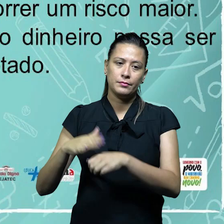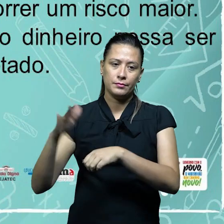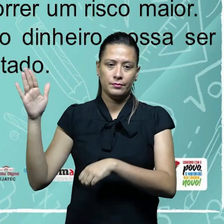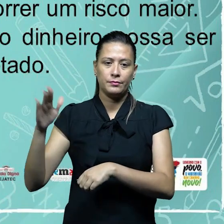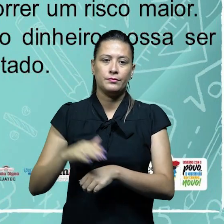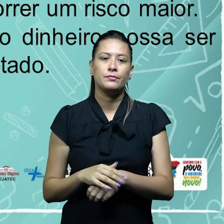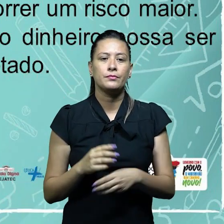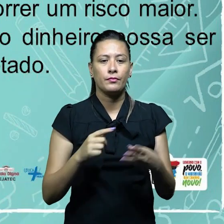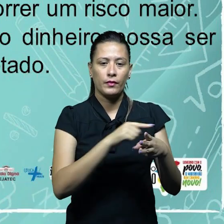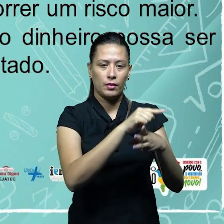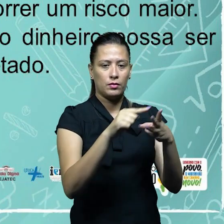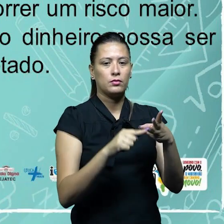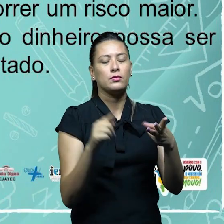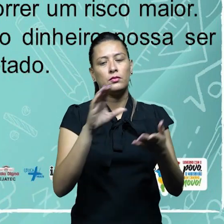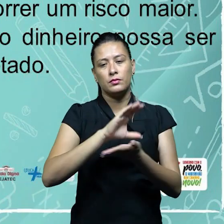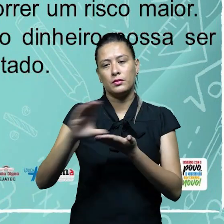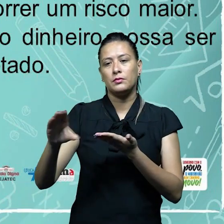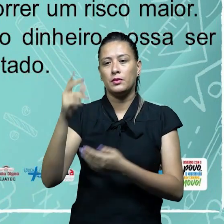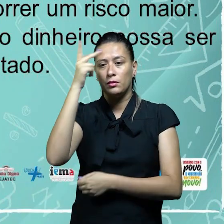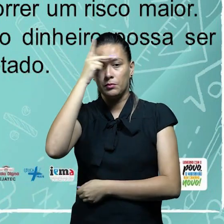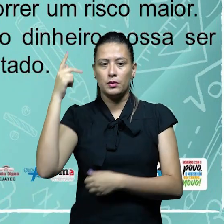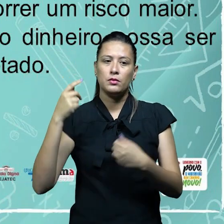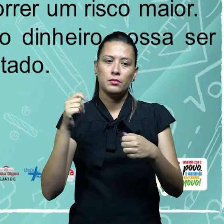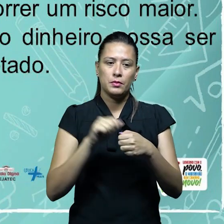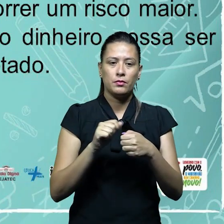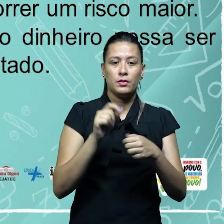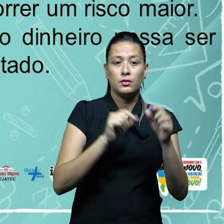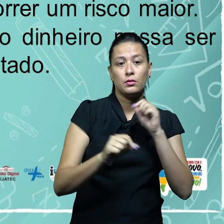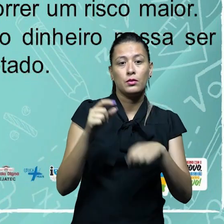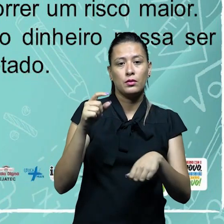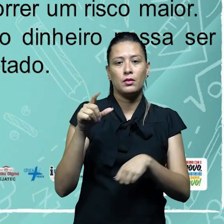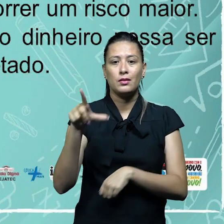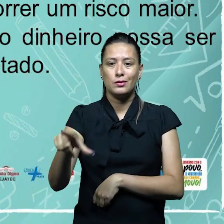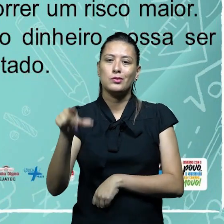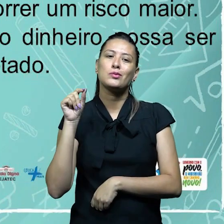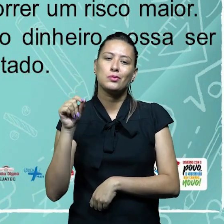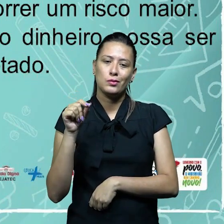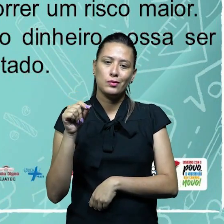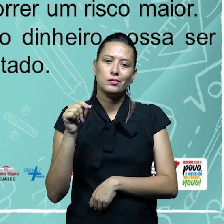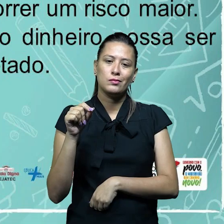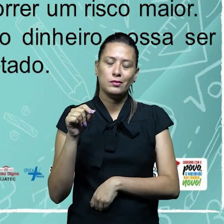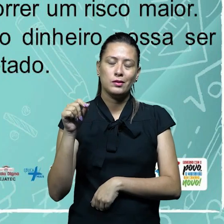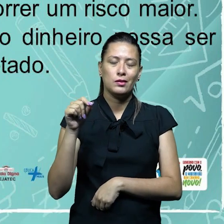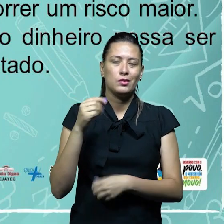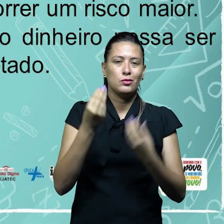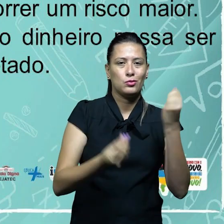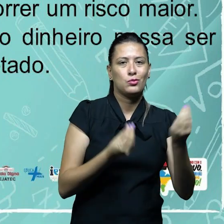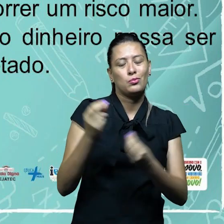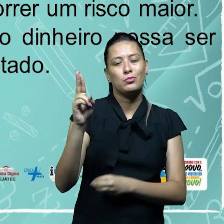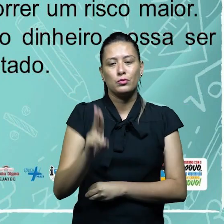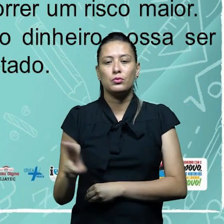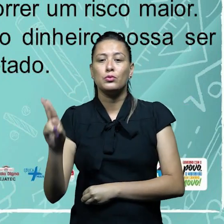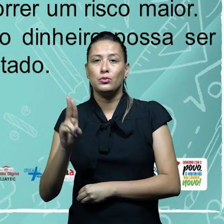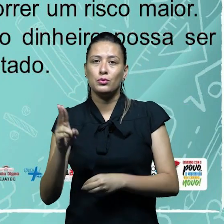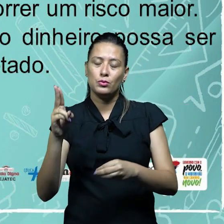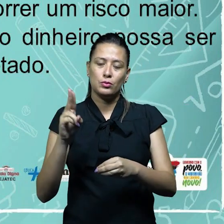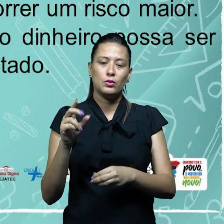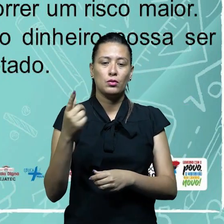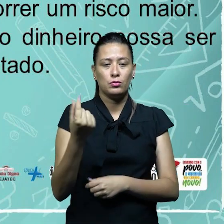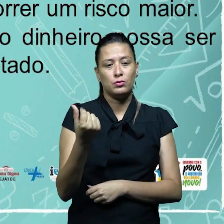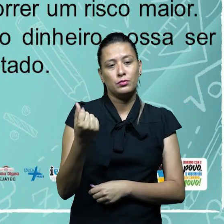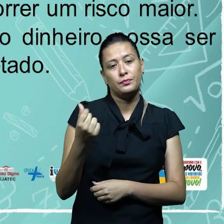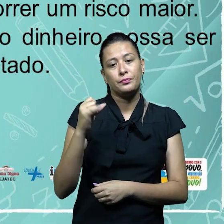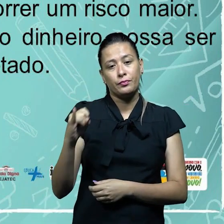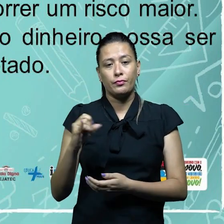Se optar por uma aplicação segura, precisará entender que sua rentabilidade será menor. Então, se eu apliquei em algo mais seguro, eu tenho uma rentabilidade